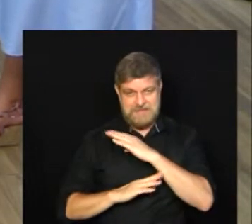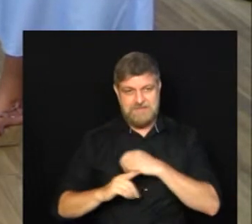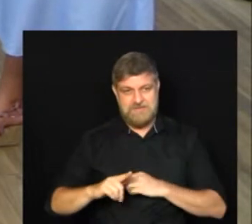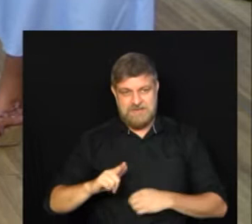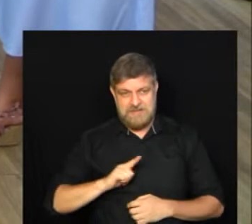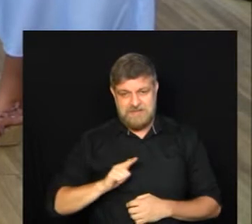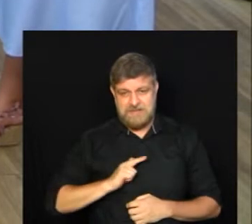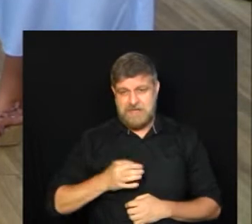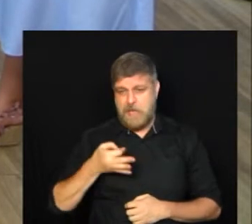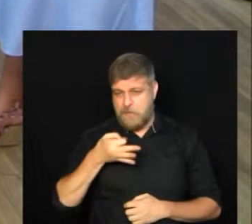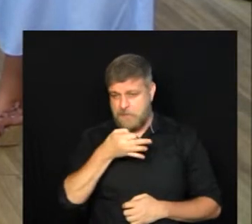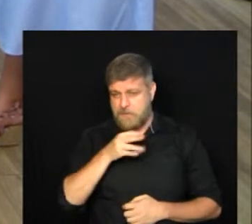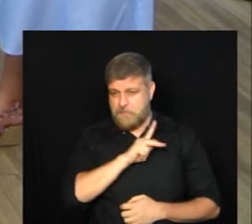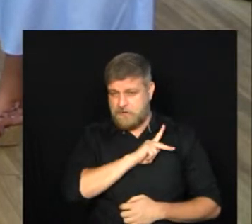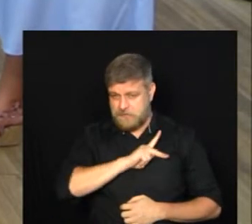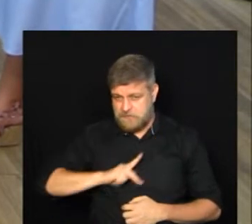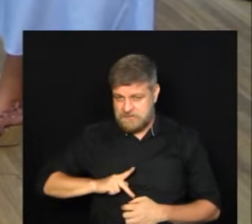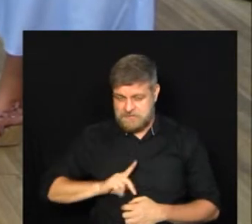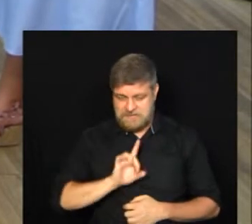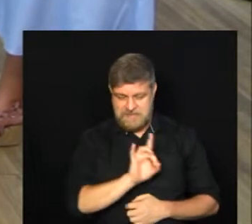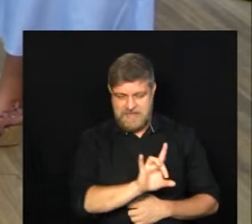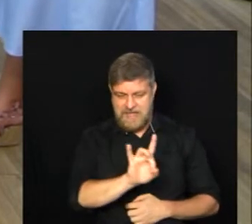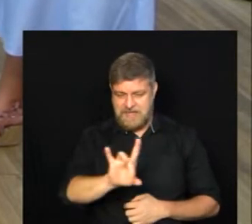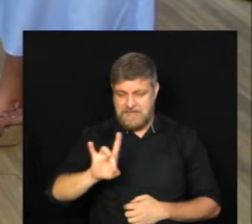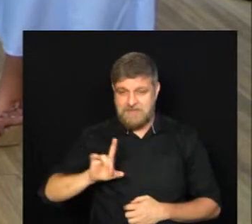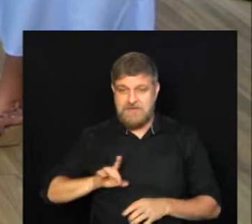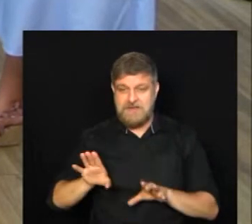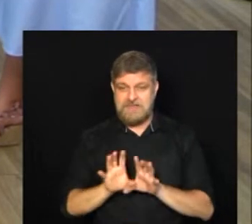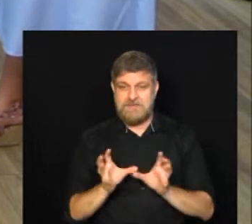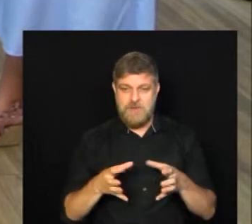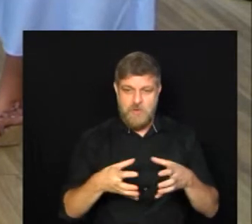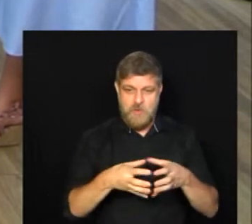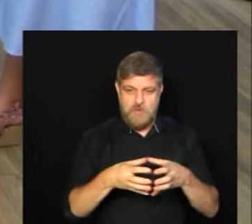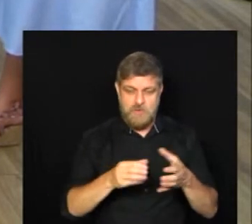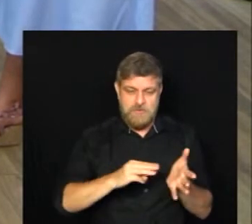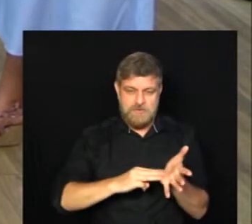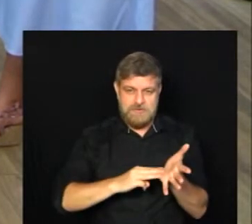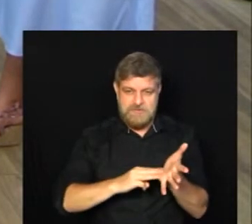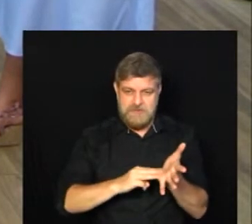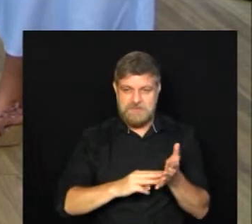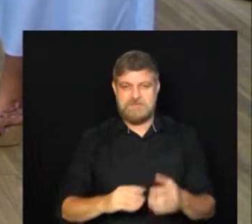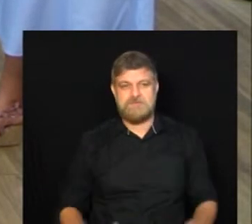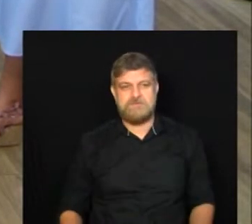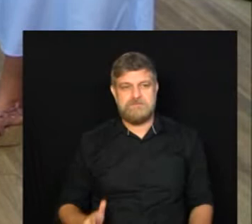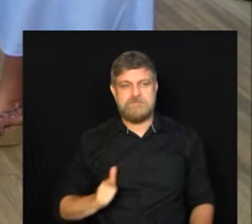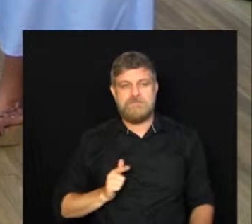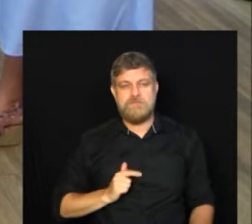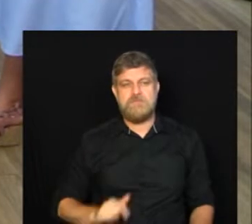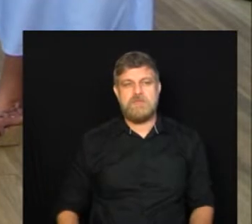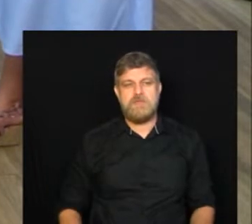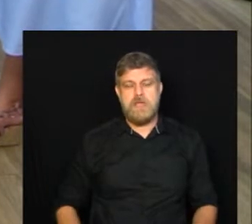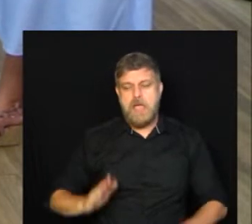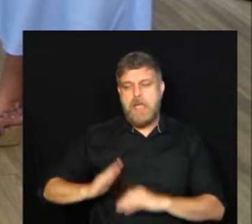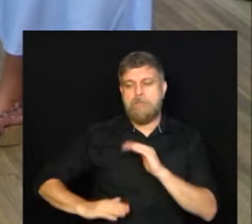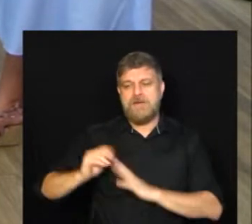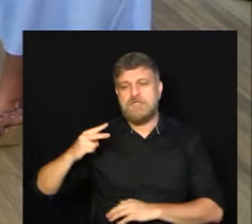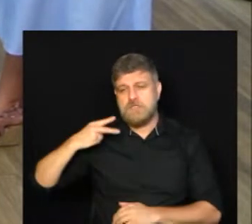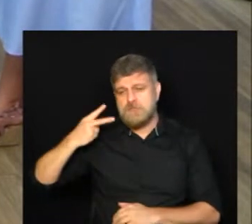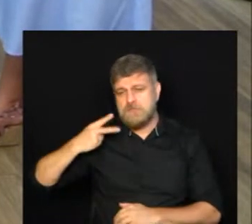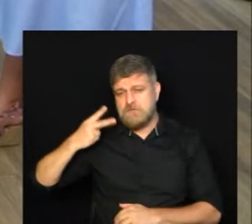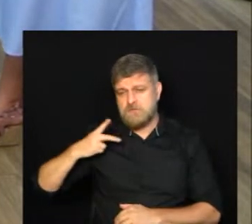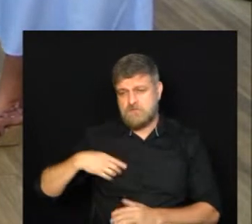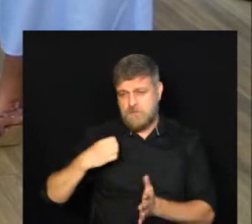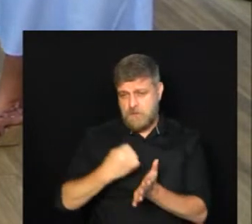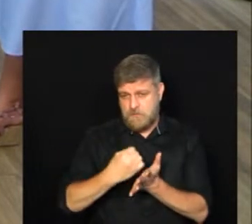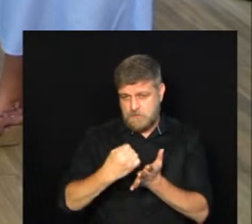com a fala dos presidentes e também a composição dos membros. Falando sobre a atividade parlamentar agora, foi